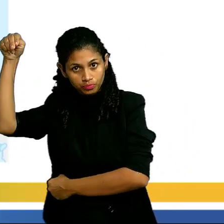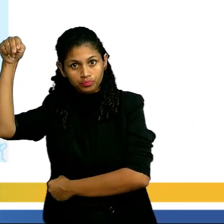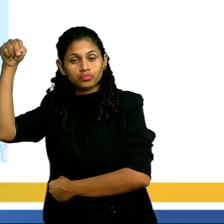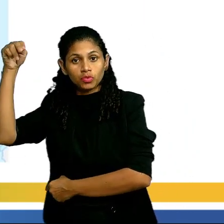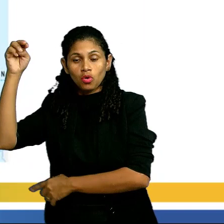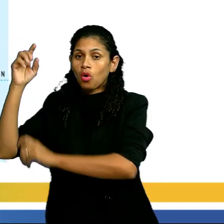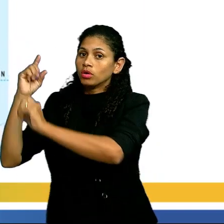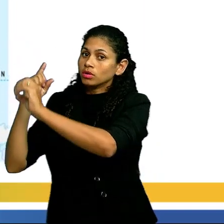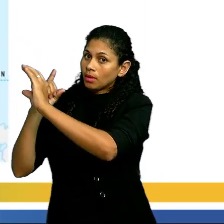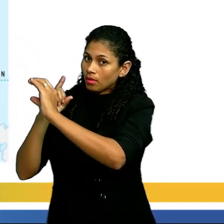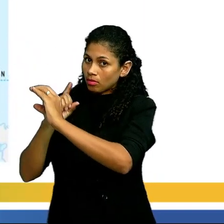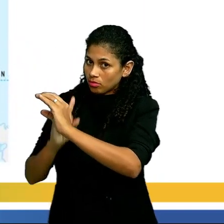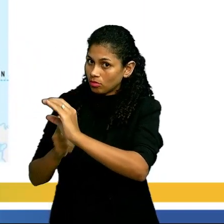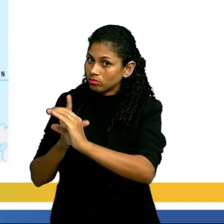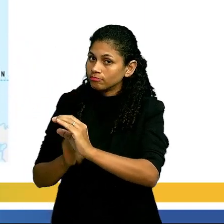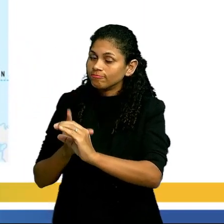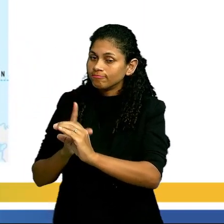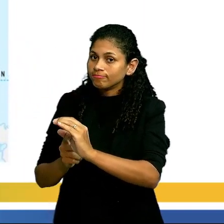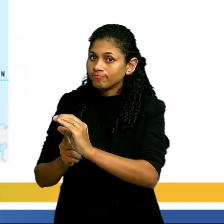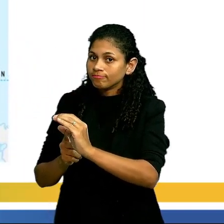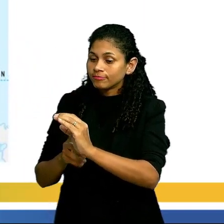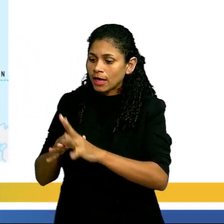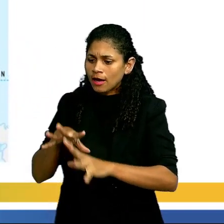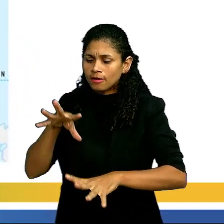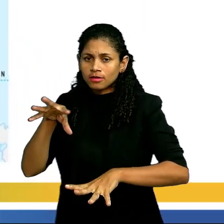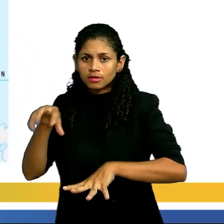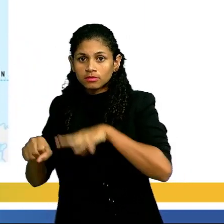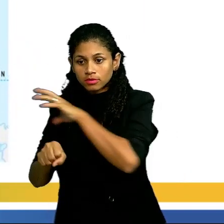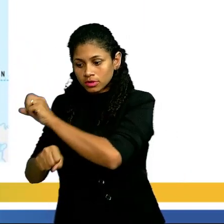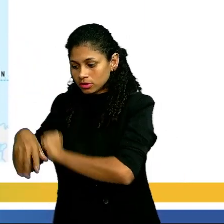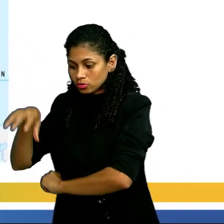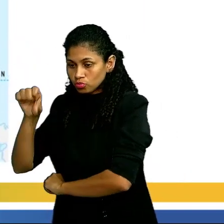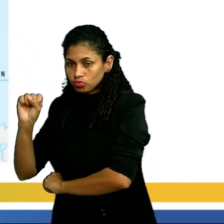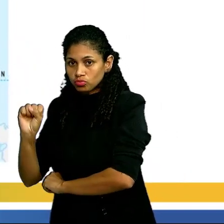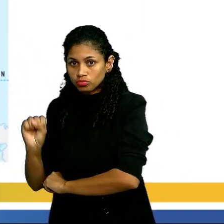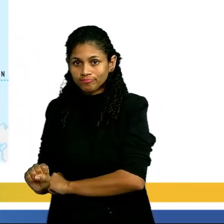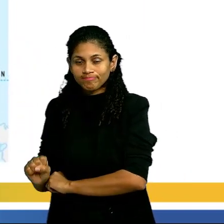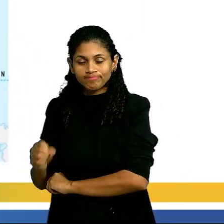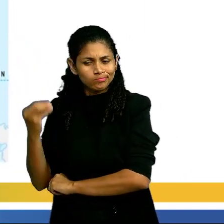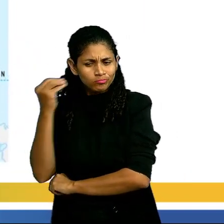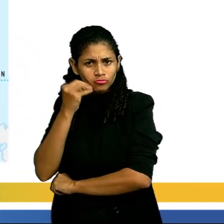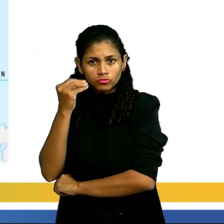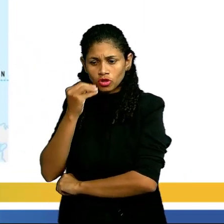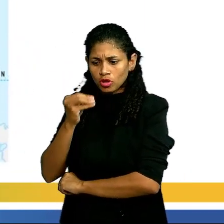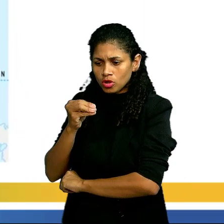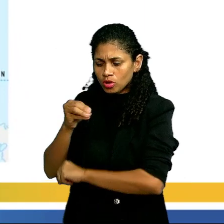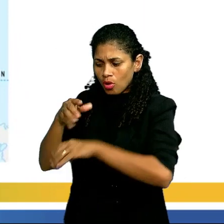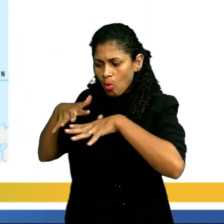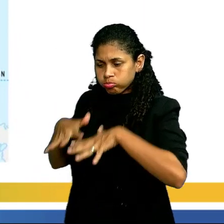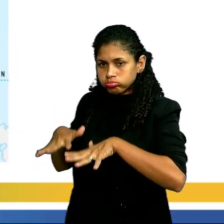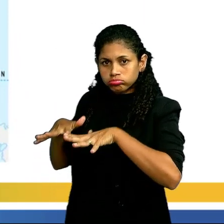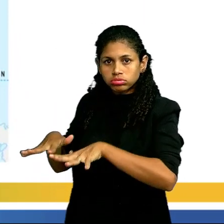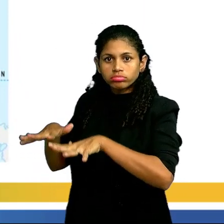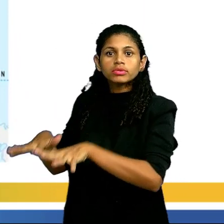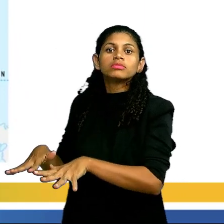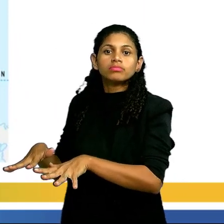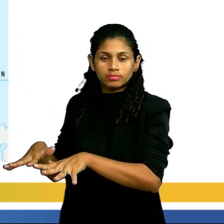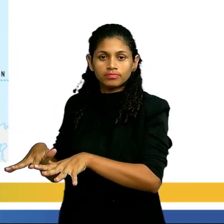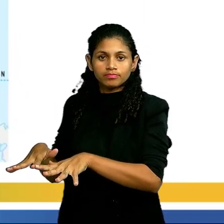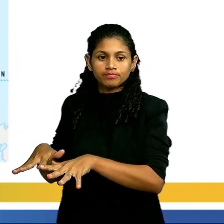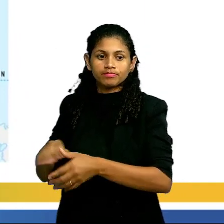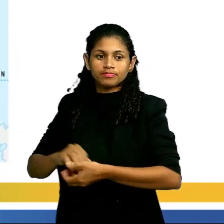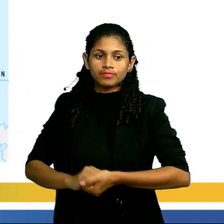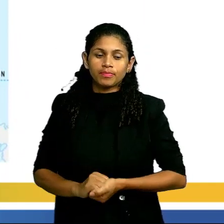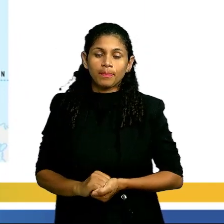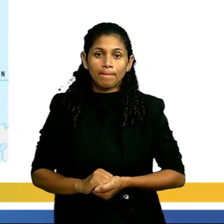comunista, vai invadir a parte sul, tentando expandir os ideais comunistas e o governo comunista,